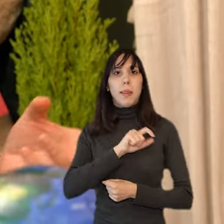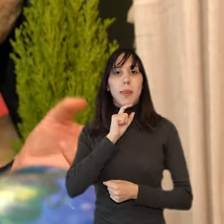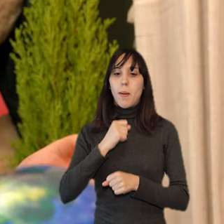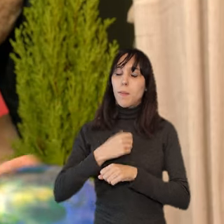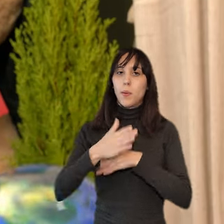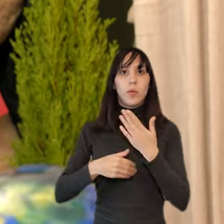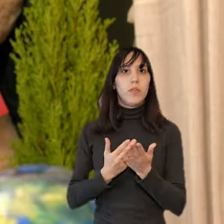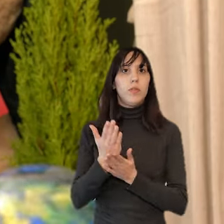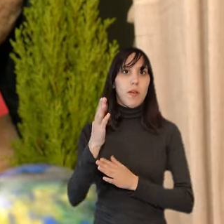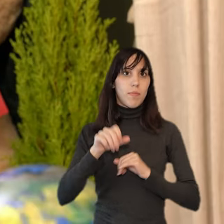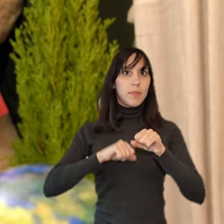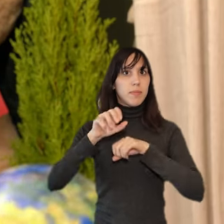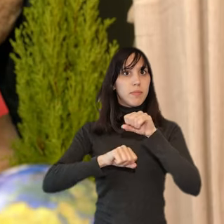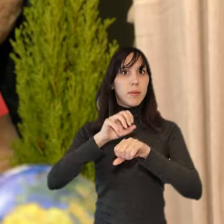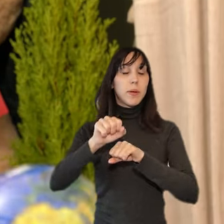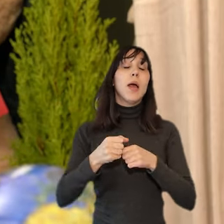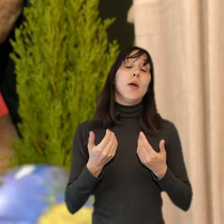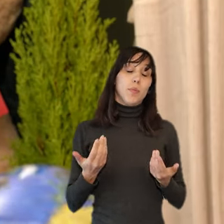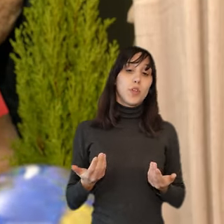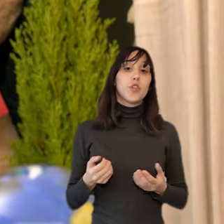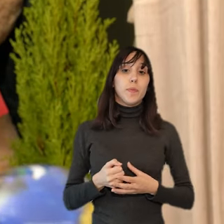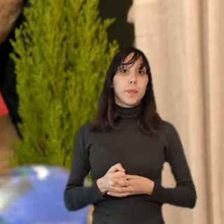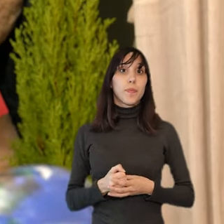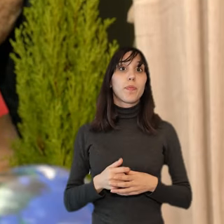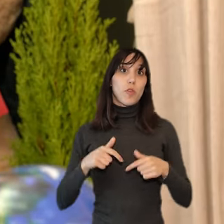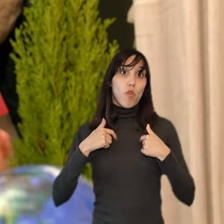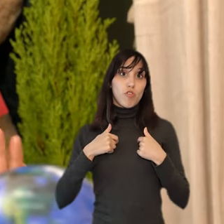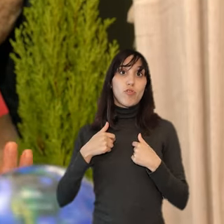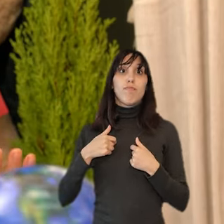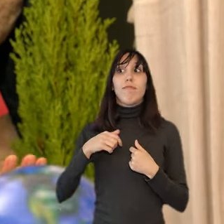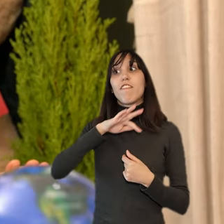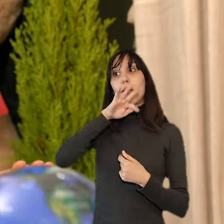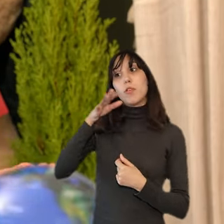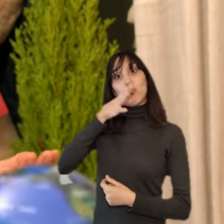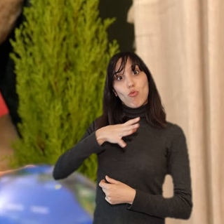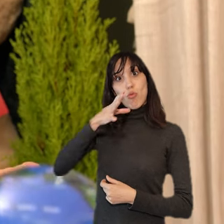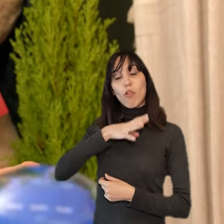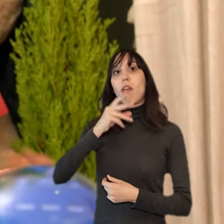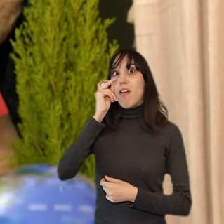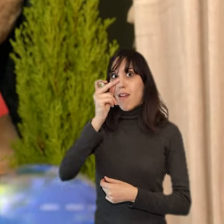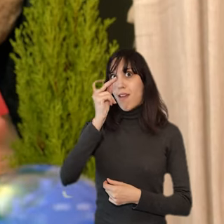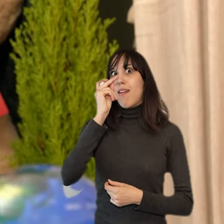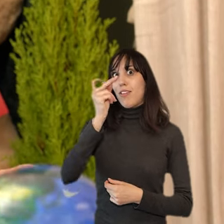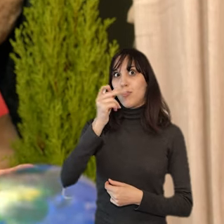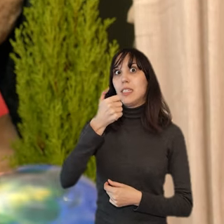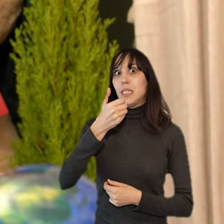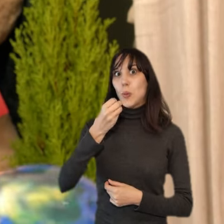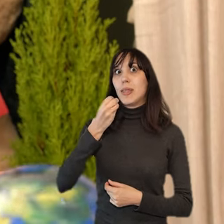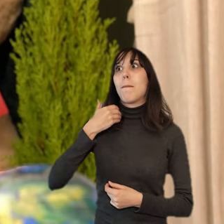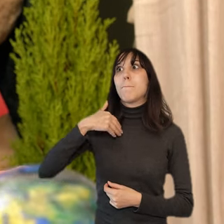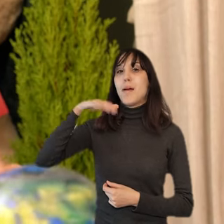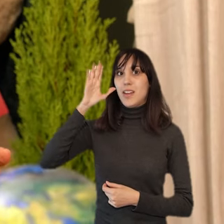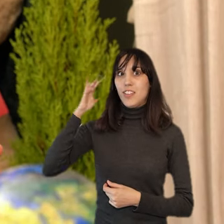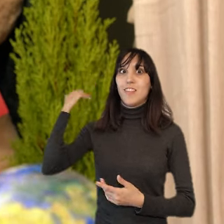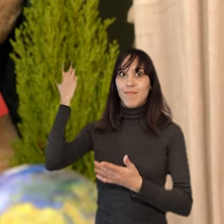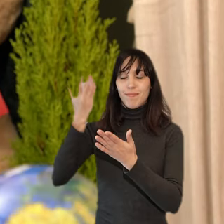perseguir com sucesso pois e da nossa experiência de já já de muitos anos não é mais de 50 anos como